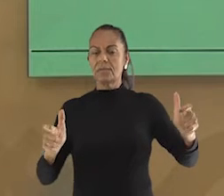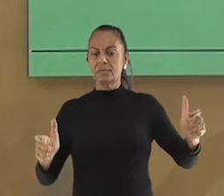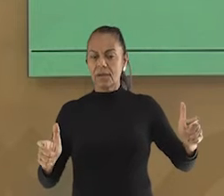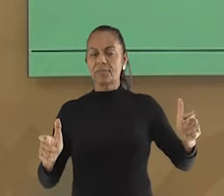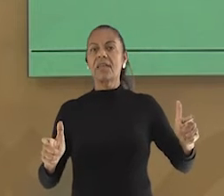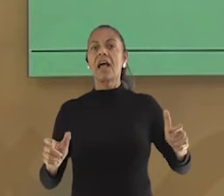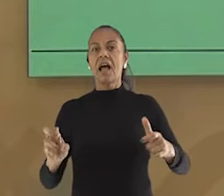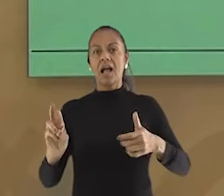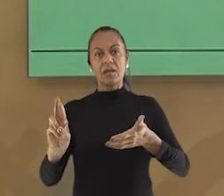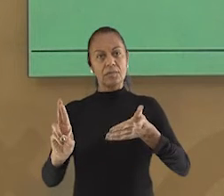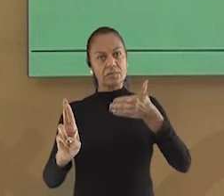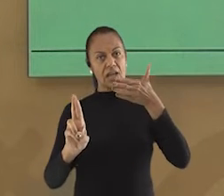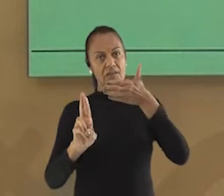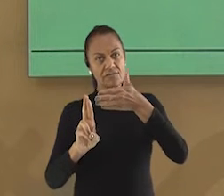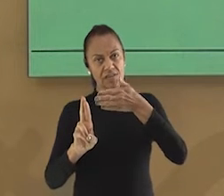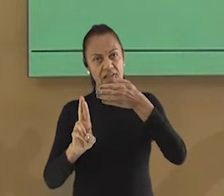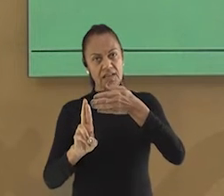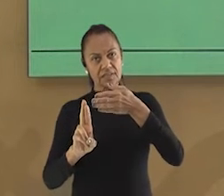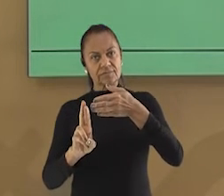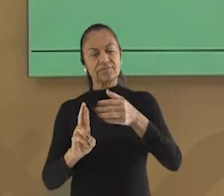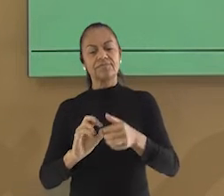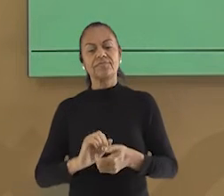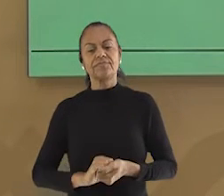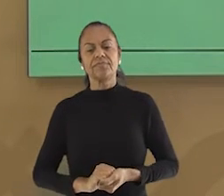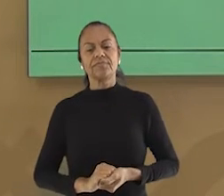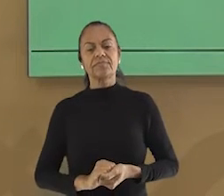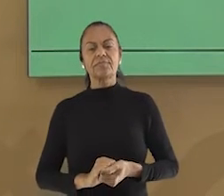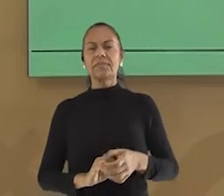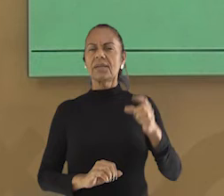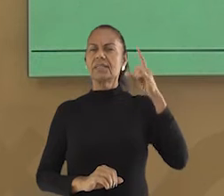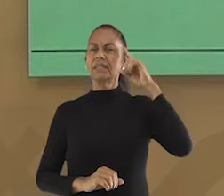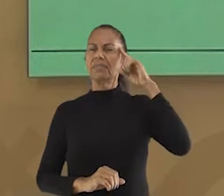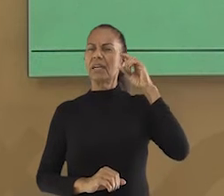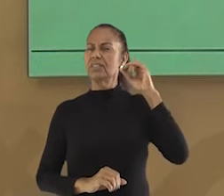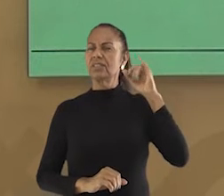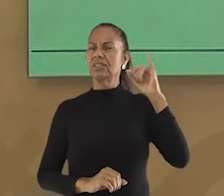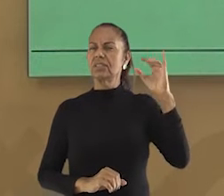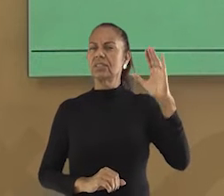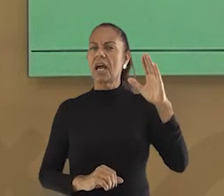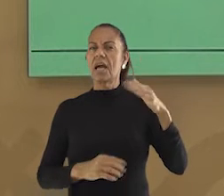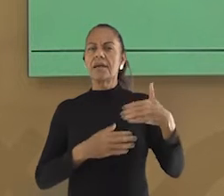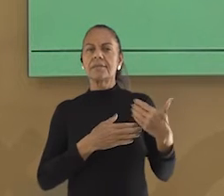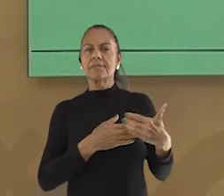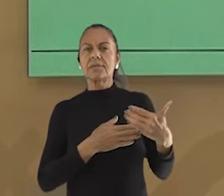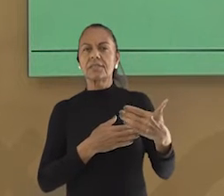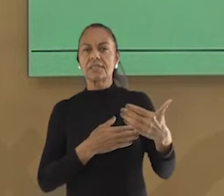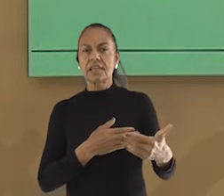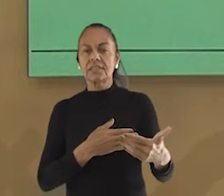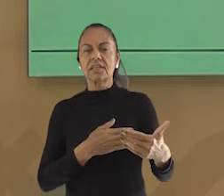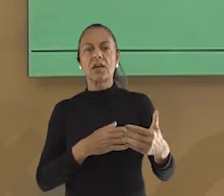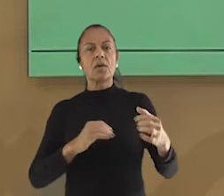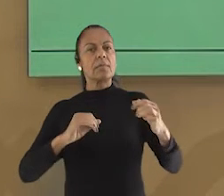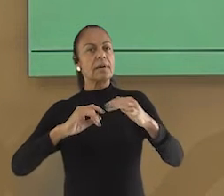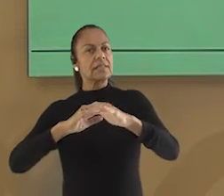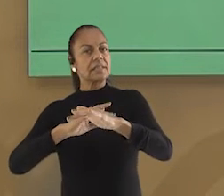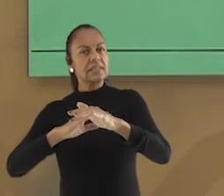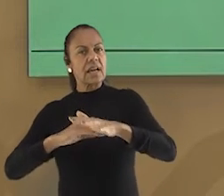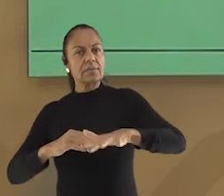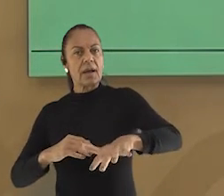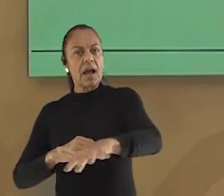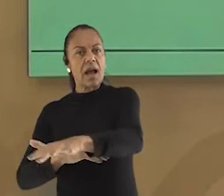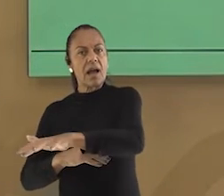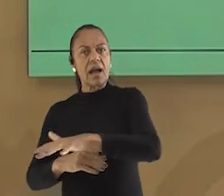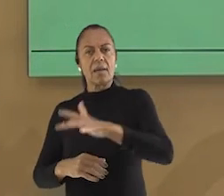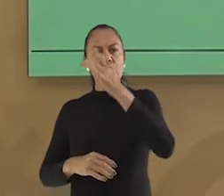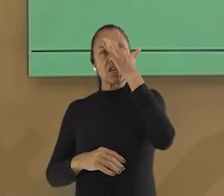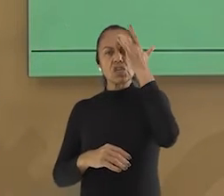e mais, a ponto de se tornar referência. Mas imagina só todo esse processo. Quando uma